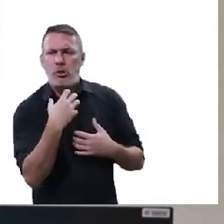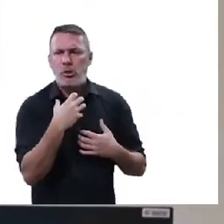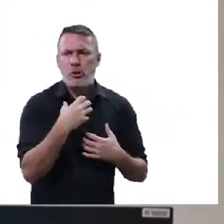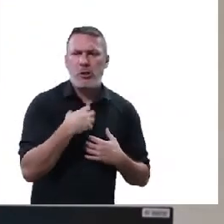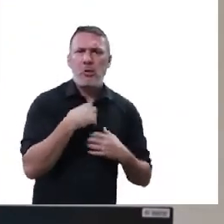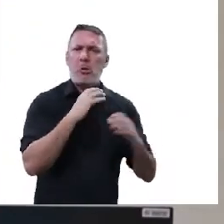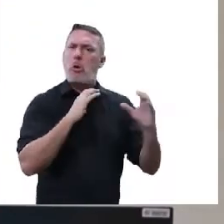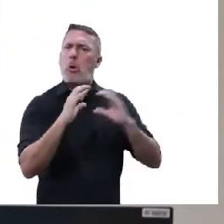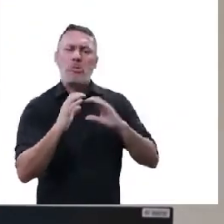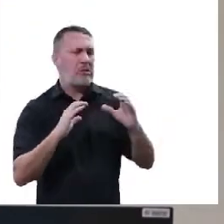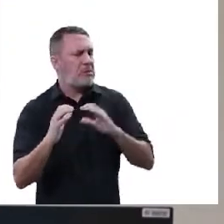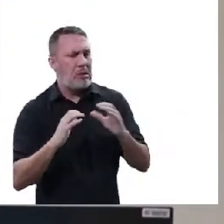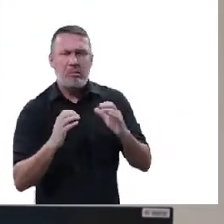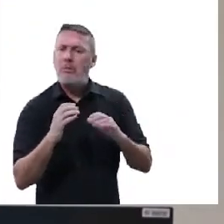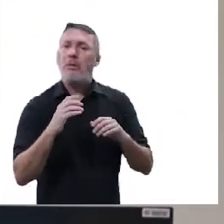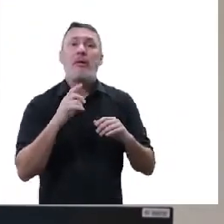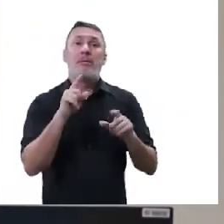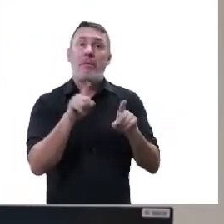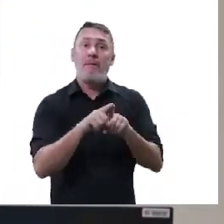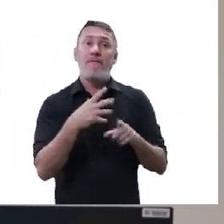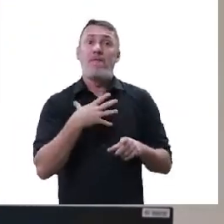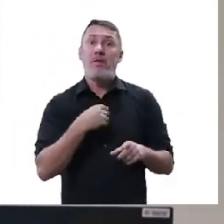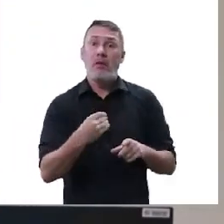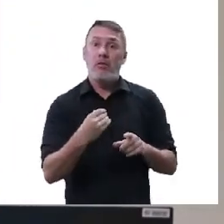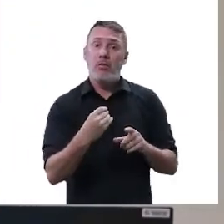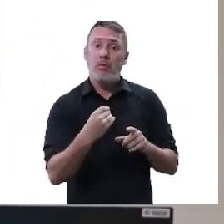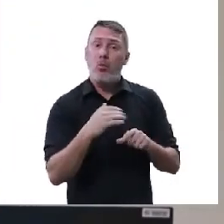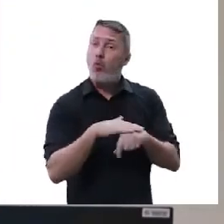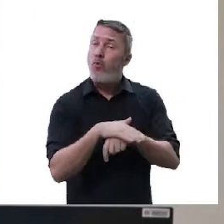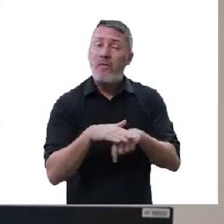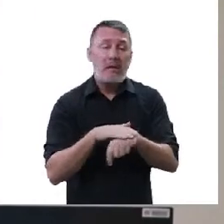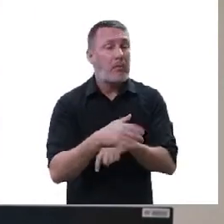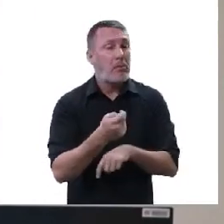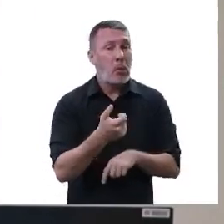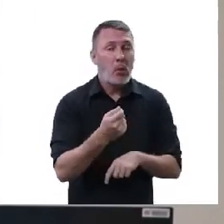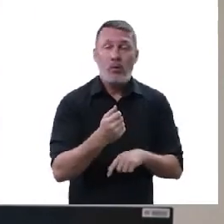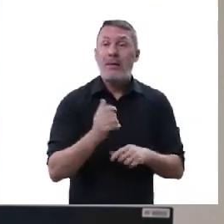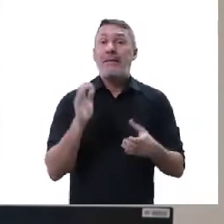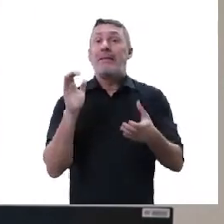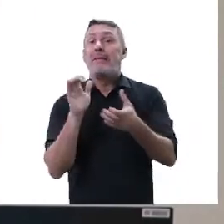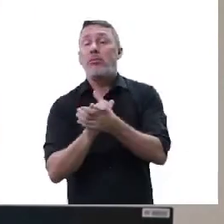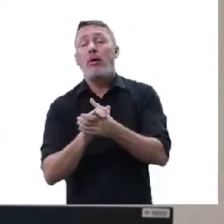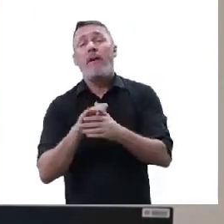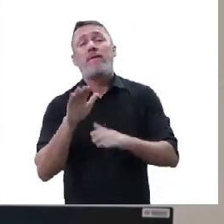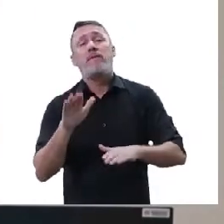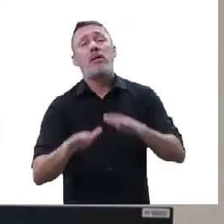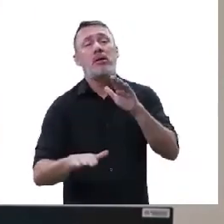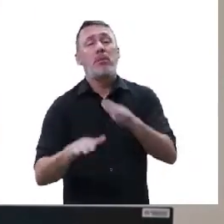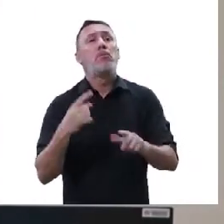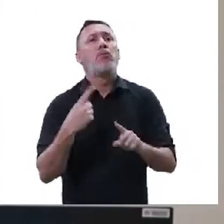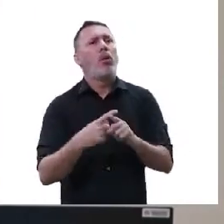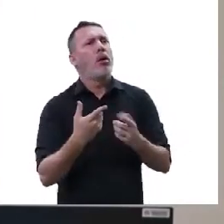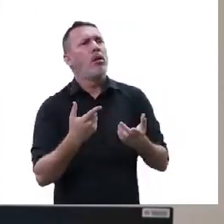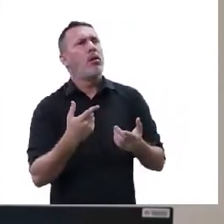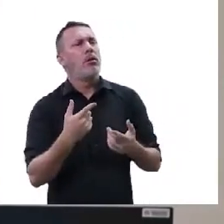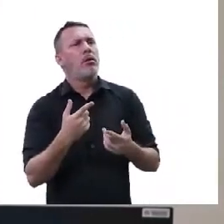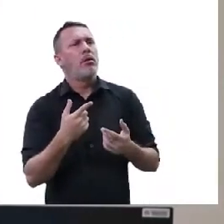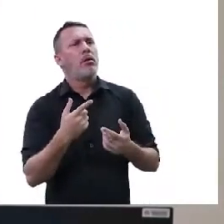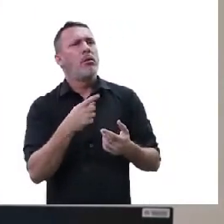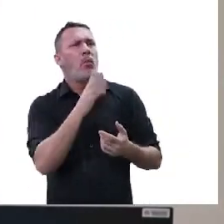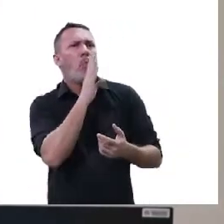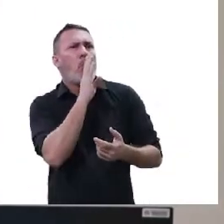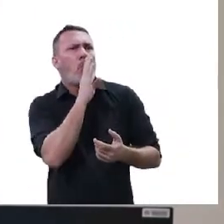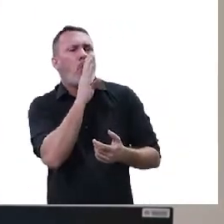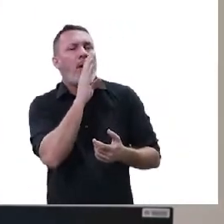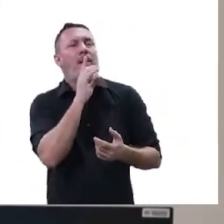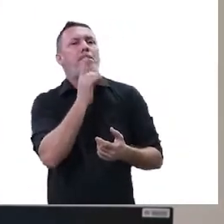silêncio, ele não se comunicava muito, ele não conversava nem com os próprios filhos. Conversava às vezes com a esposa, mas é o medo de quê?